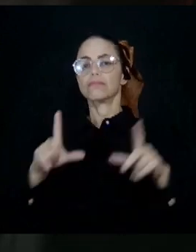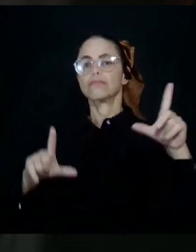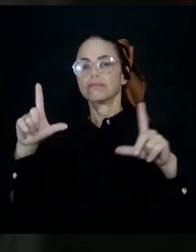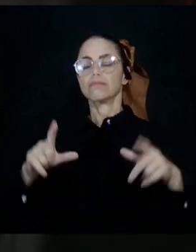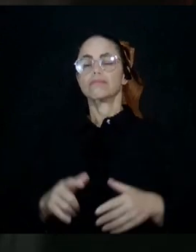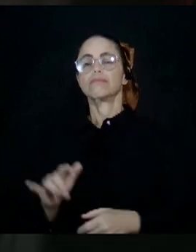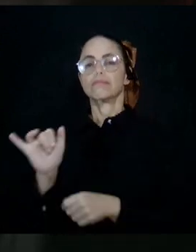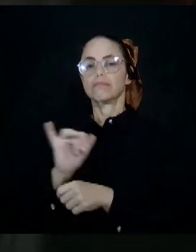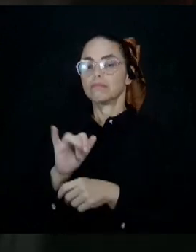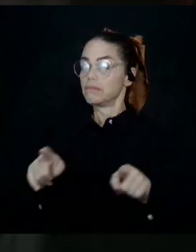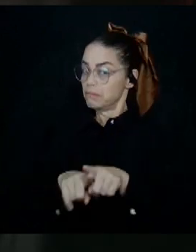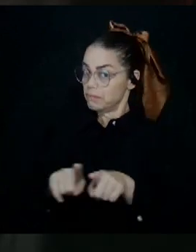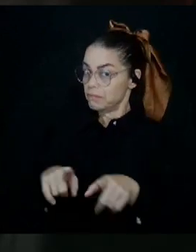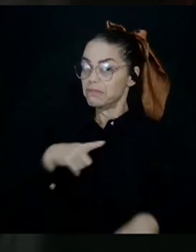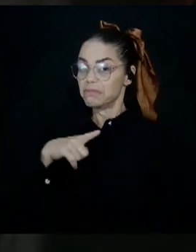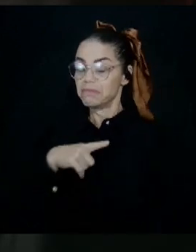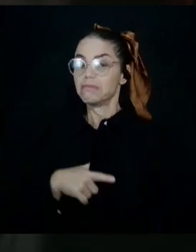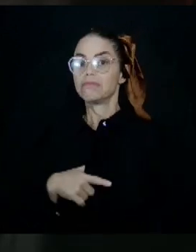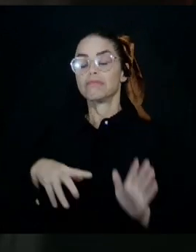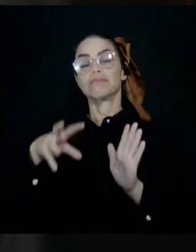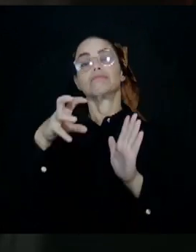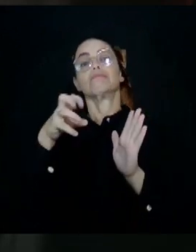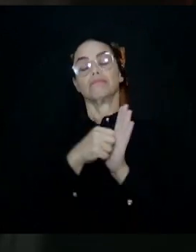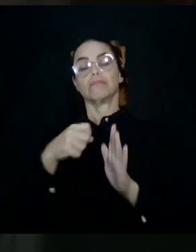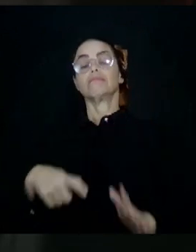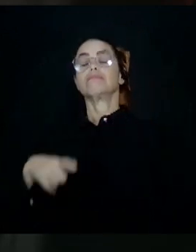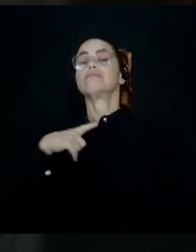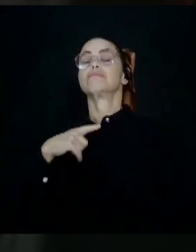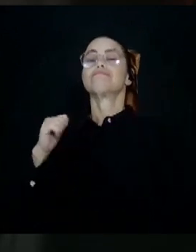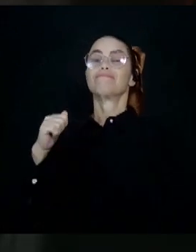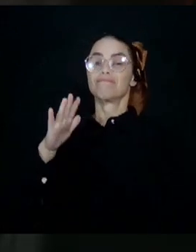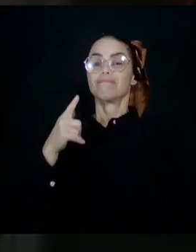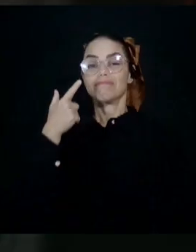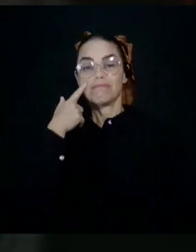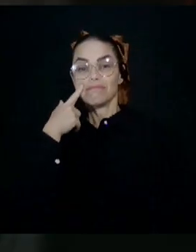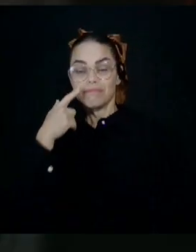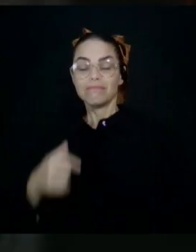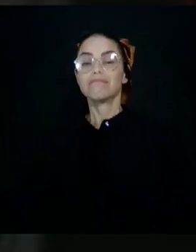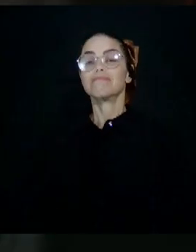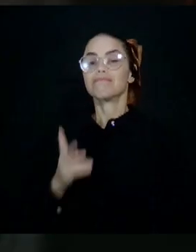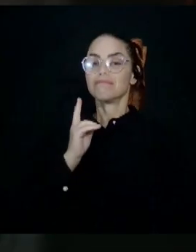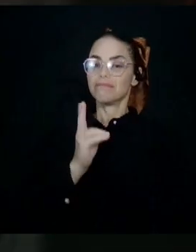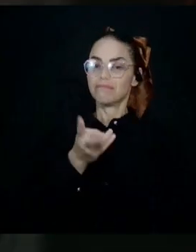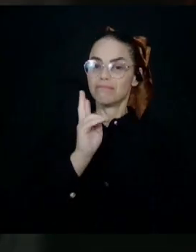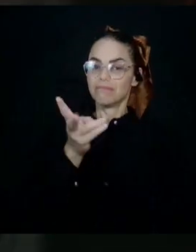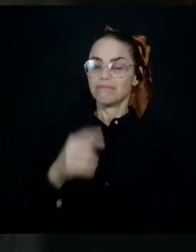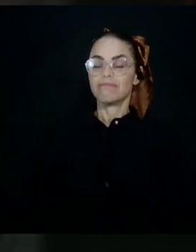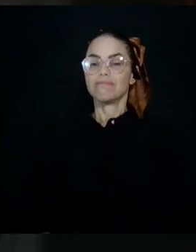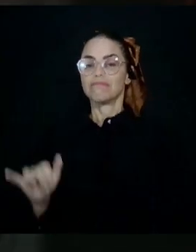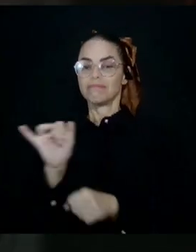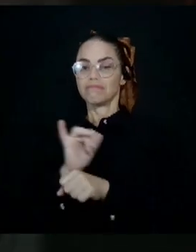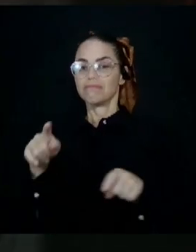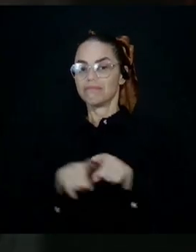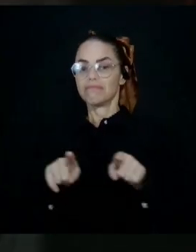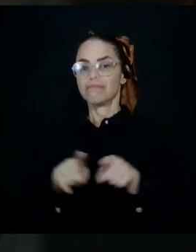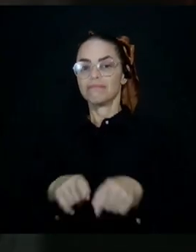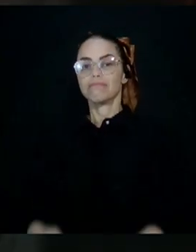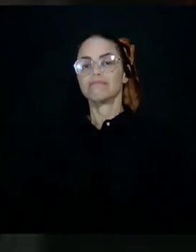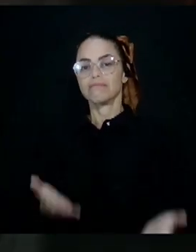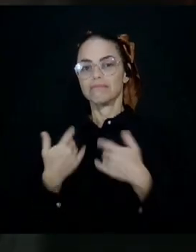que agenda, né? E tem muito mais, você confere com a gente sempre aqui e no YouTube também. Agora vamos para a previsão do tempo